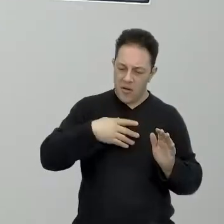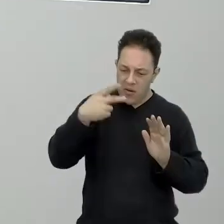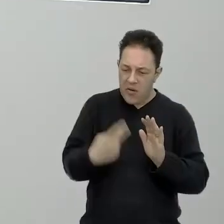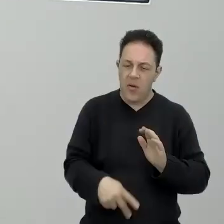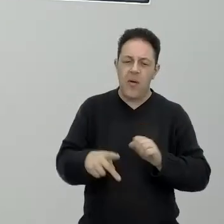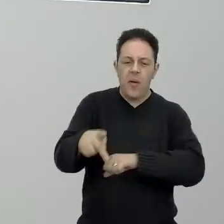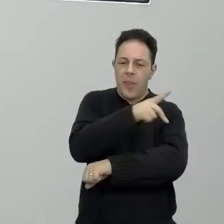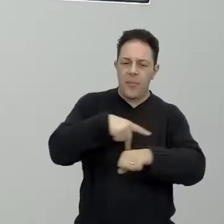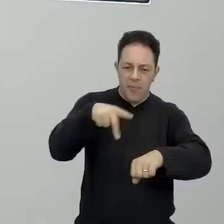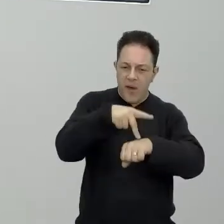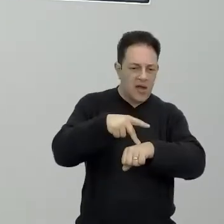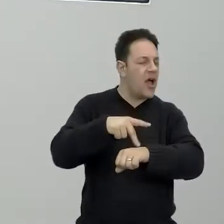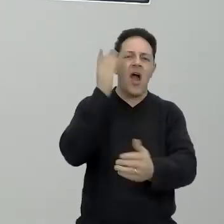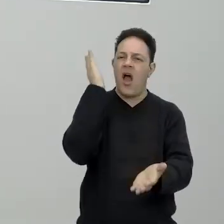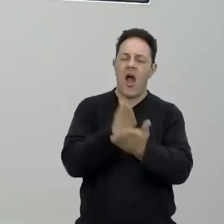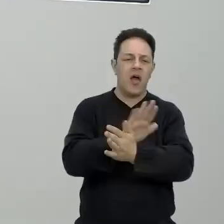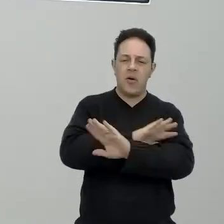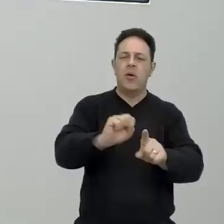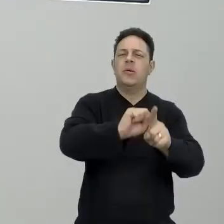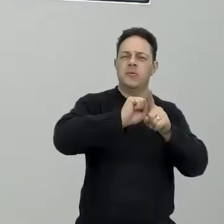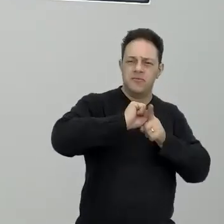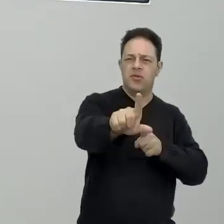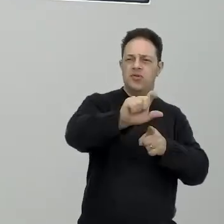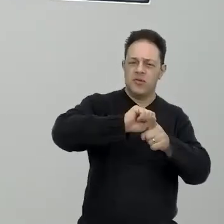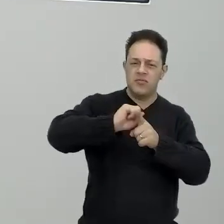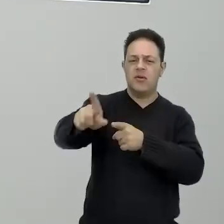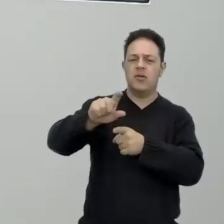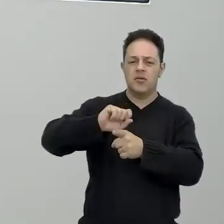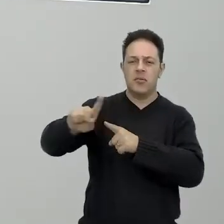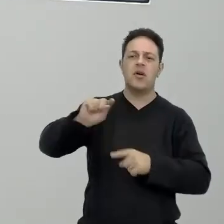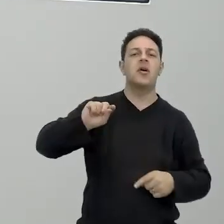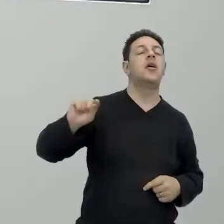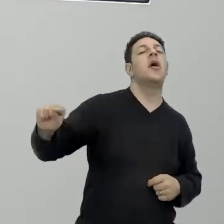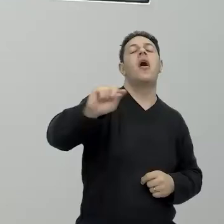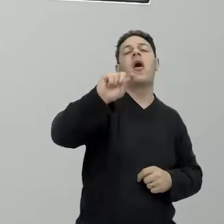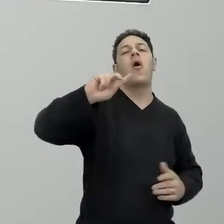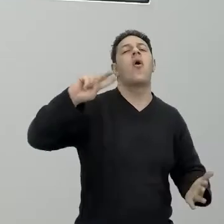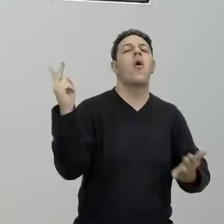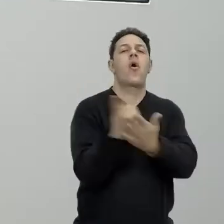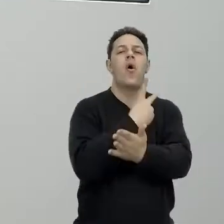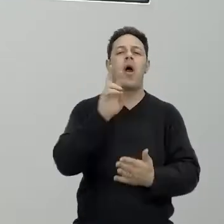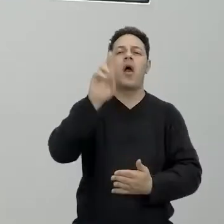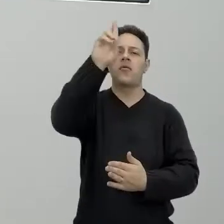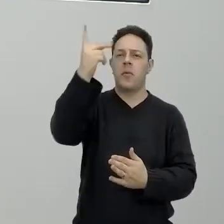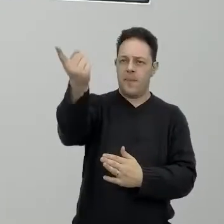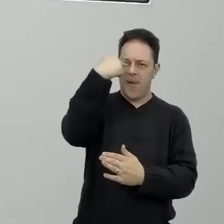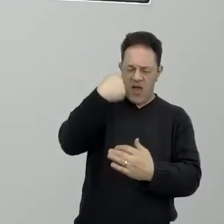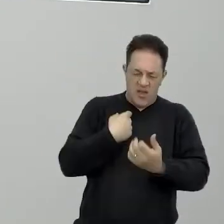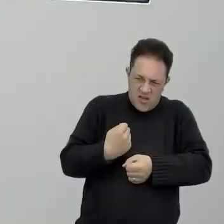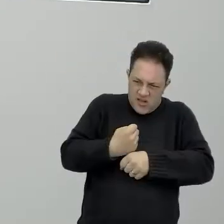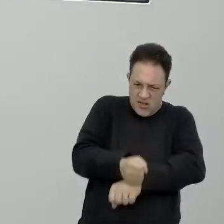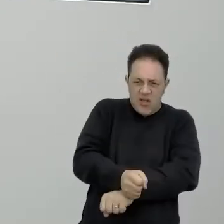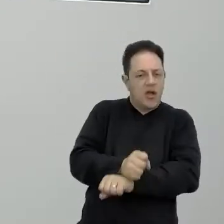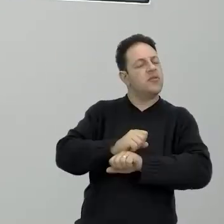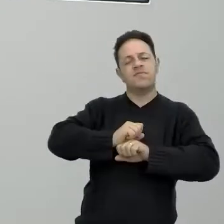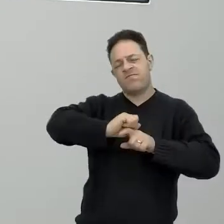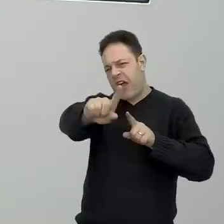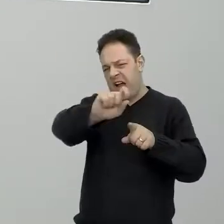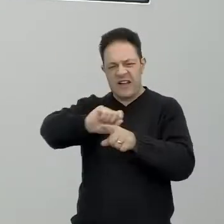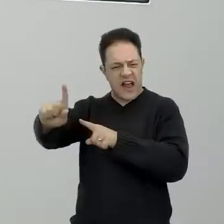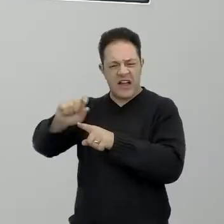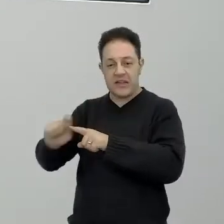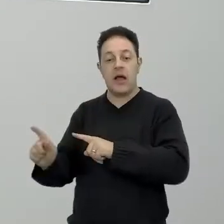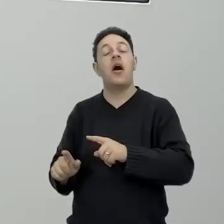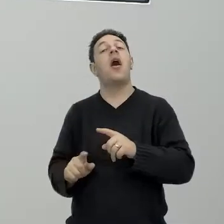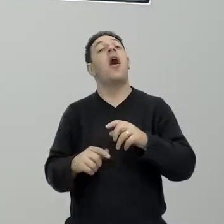elas expulsaram e condenaram as pessoas que foram responsáveis por escravizá-las, né? E